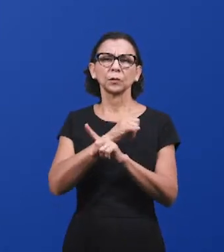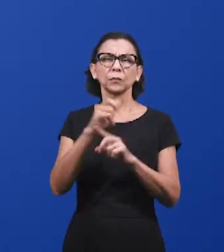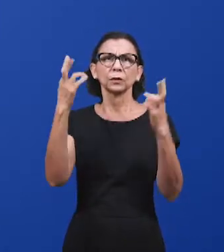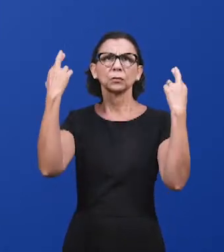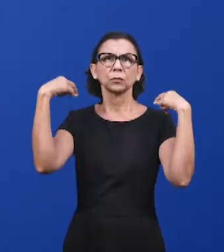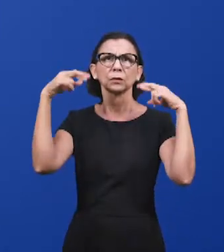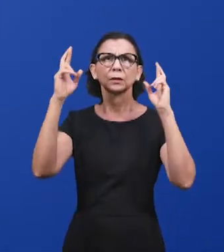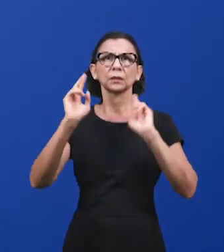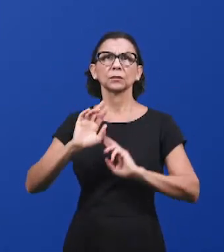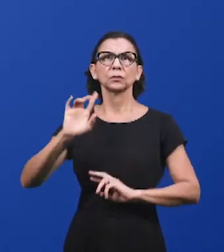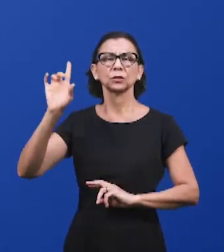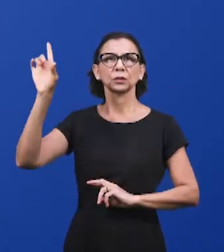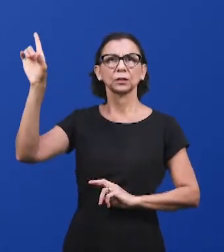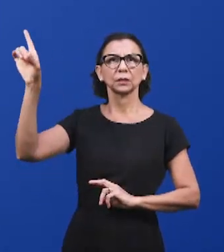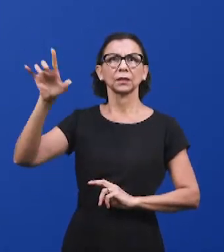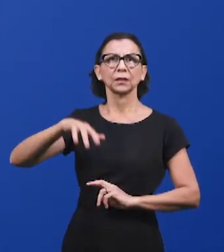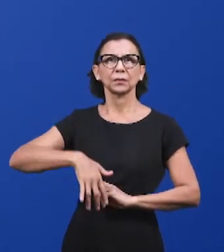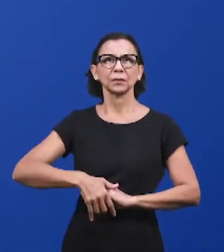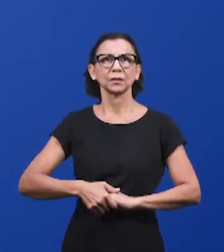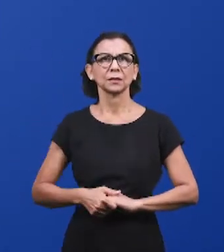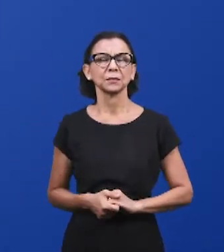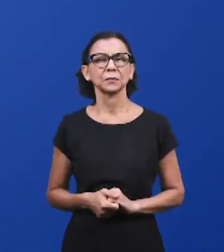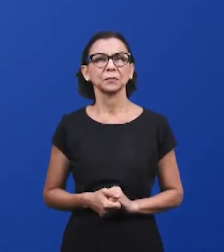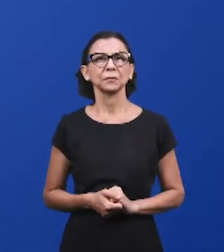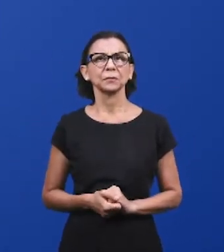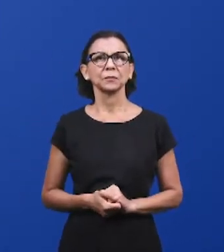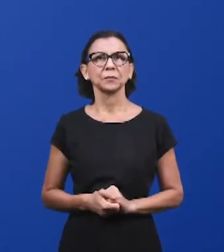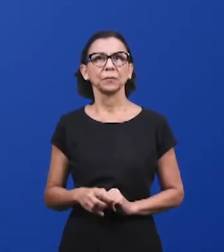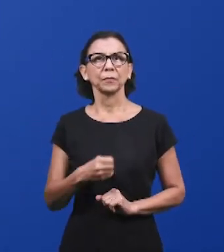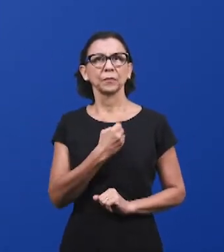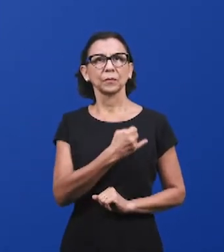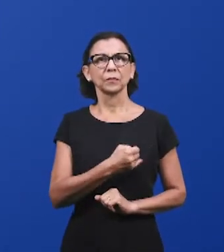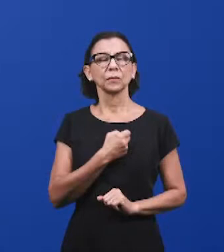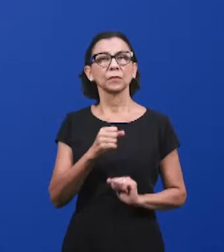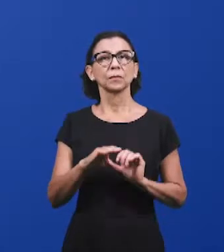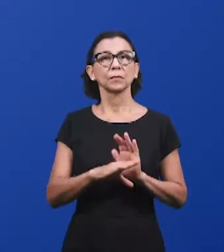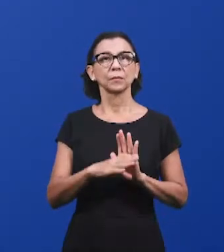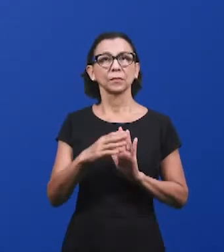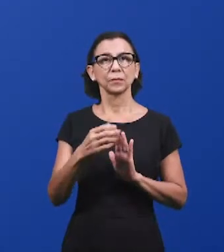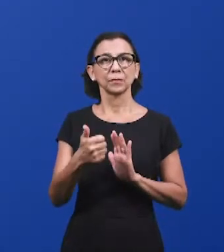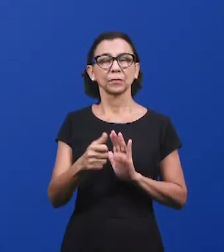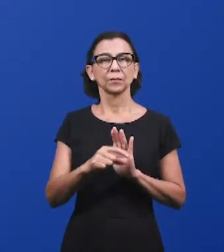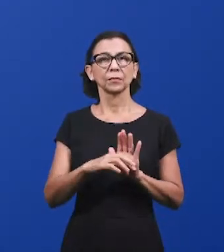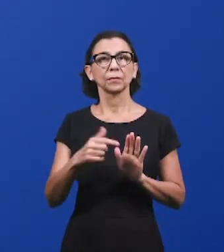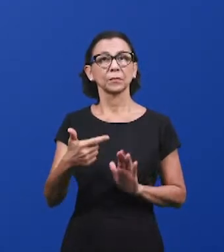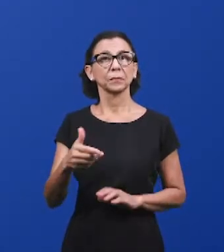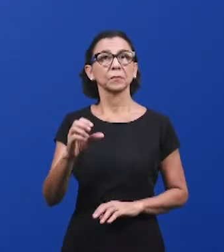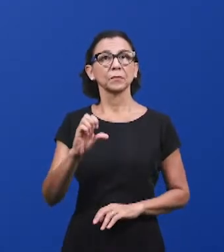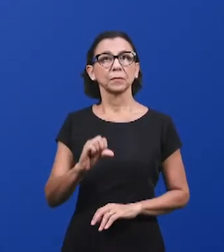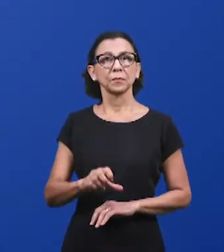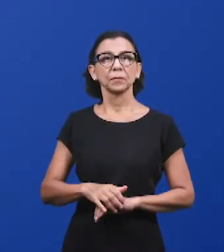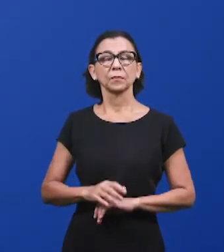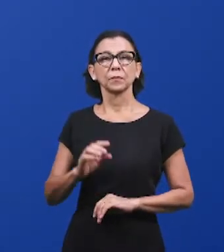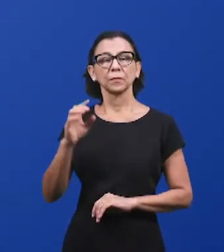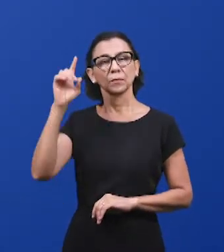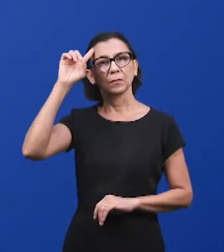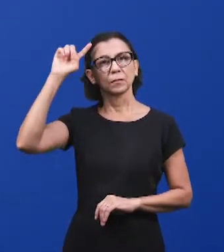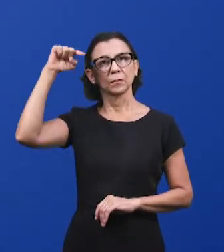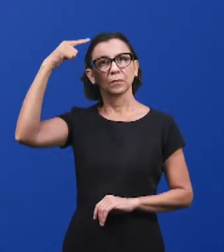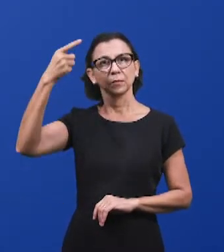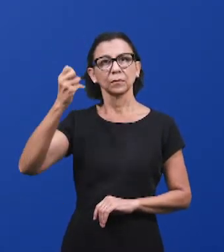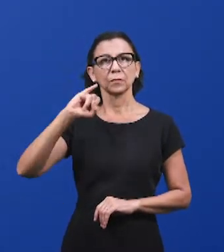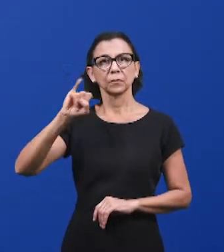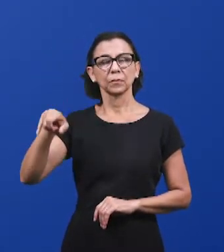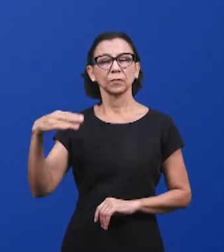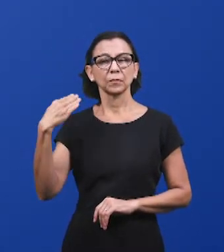É Jesus, que se encontra no Evangelho de João, capítulo 1, versículo 29. No dia seguinte, João viu